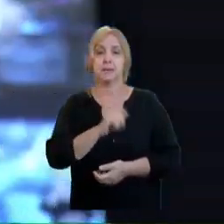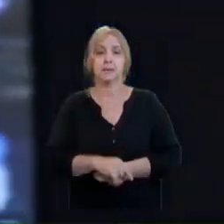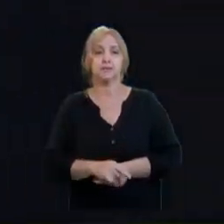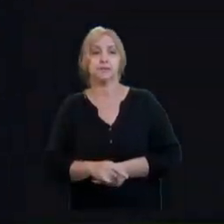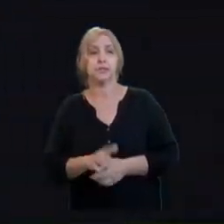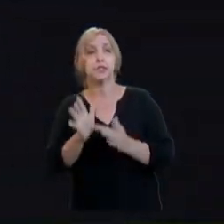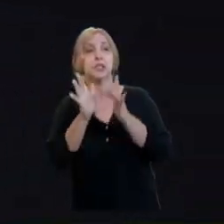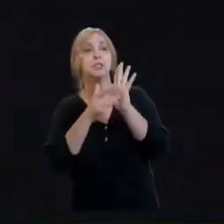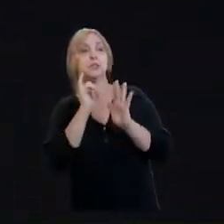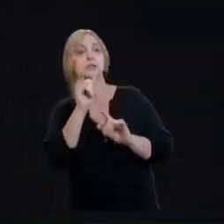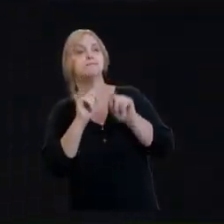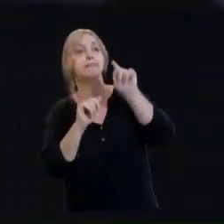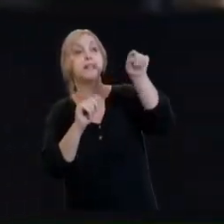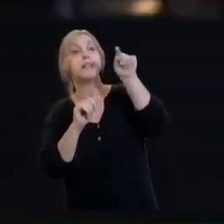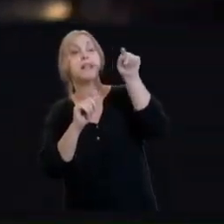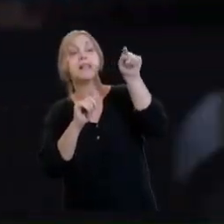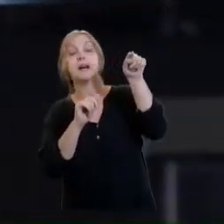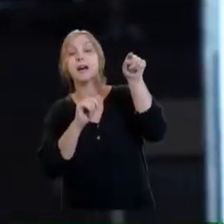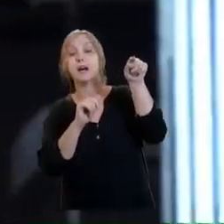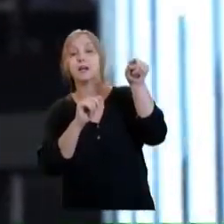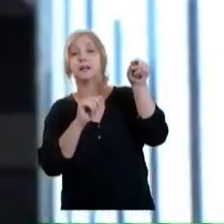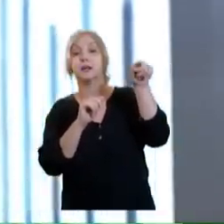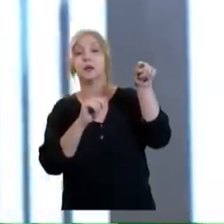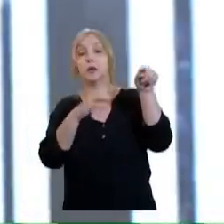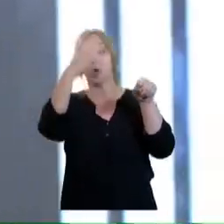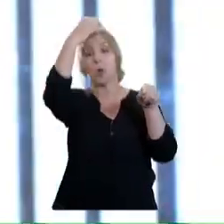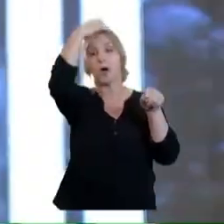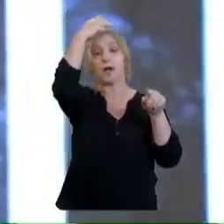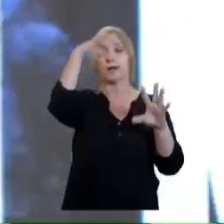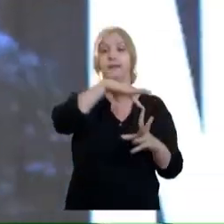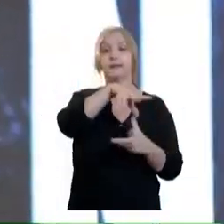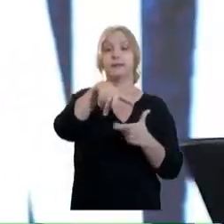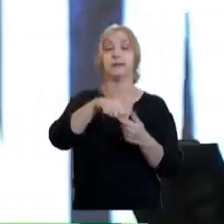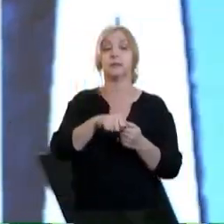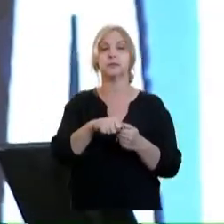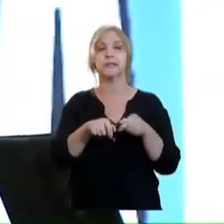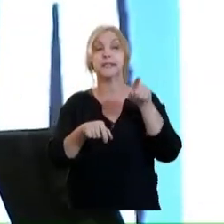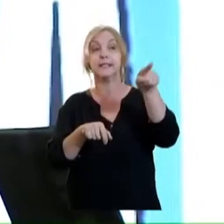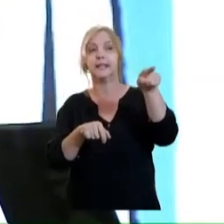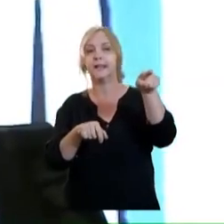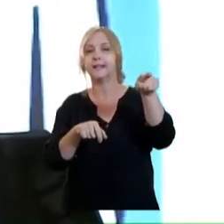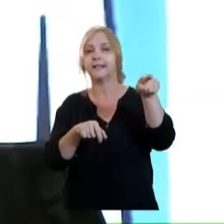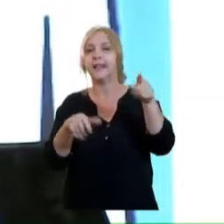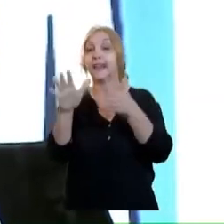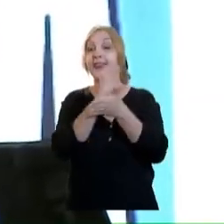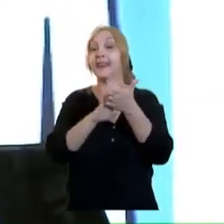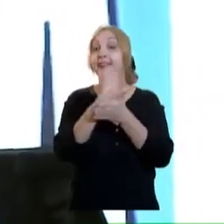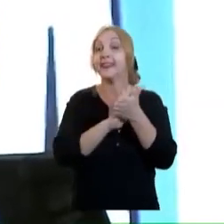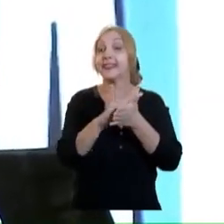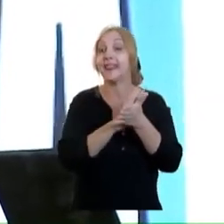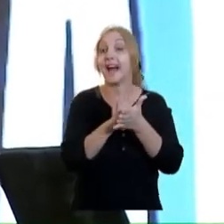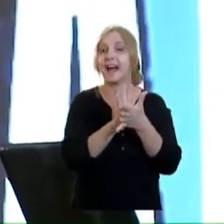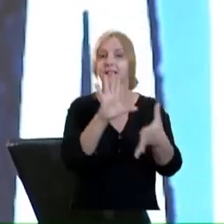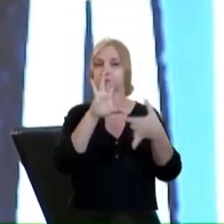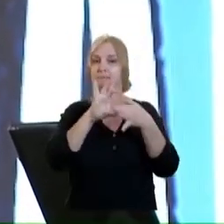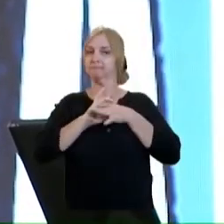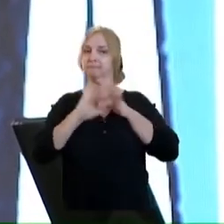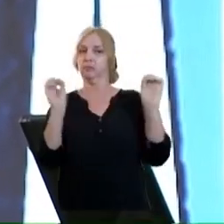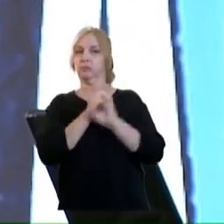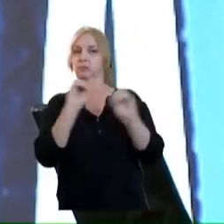lá está o príncipe deste mundo, e ele nada tem em mim.